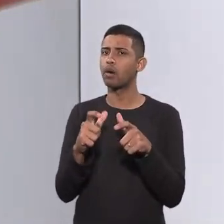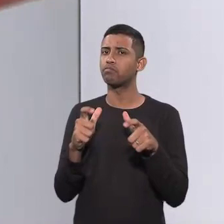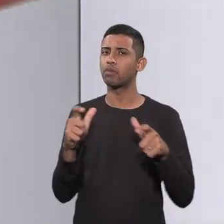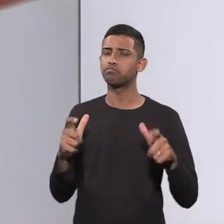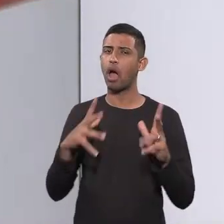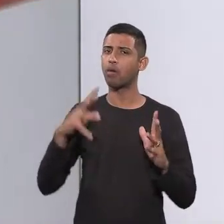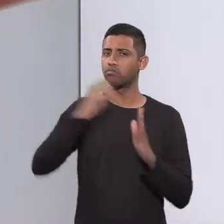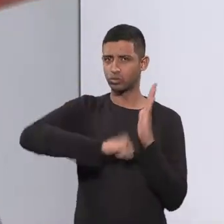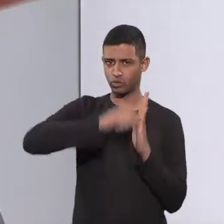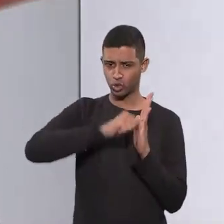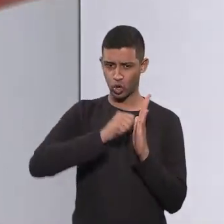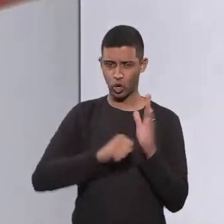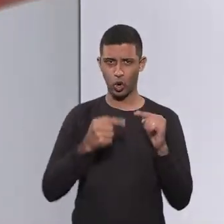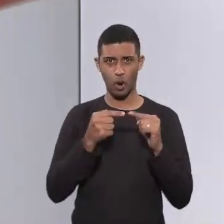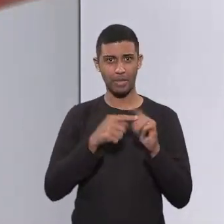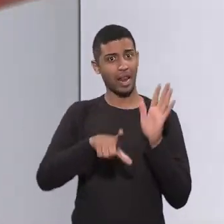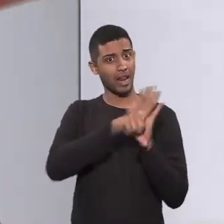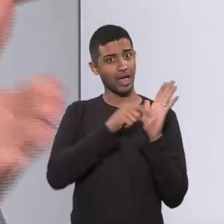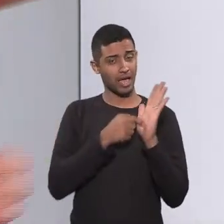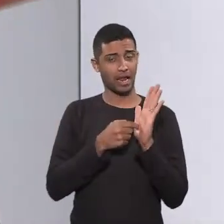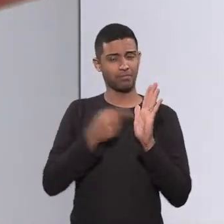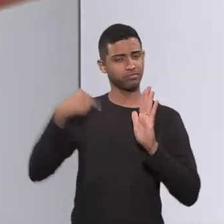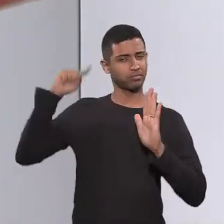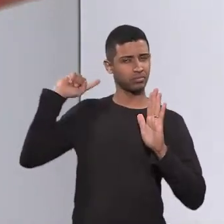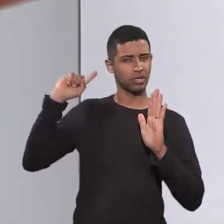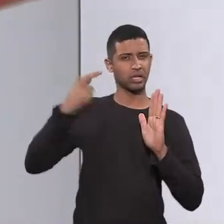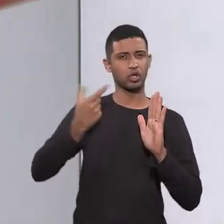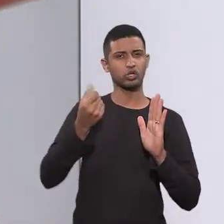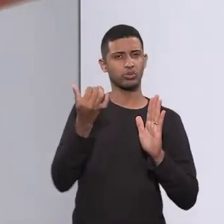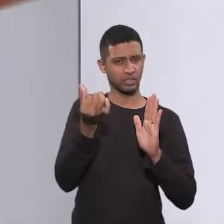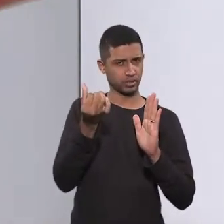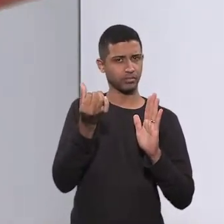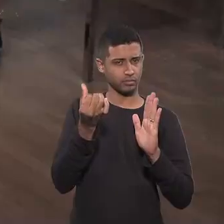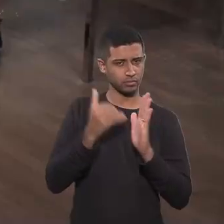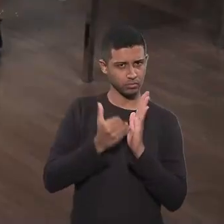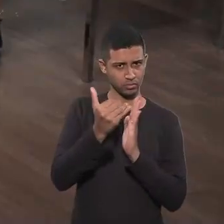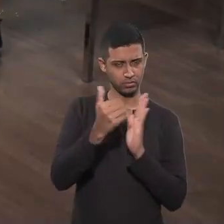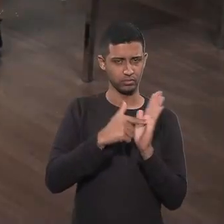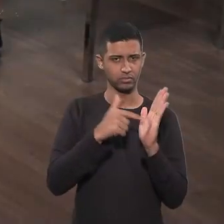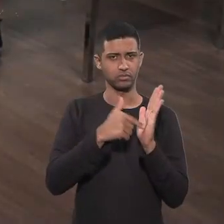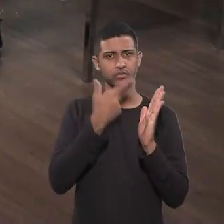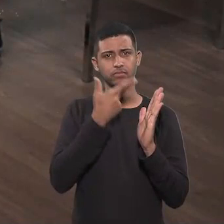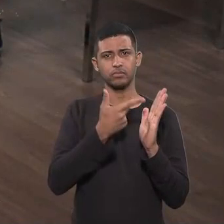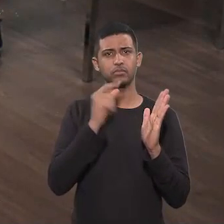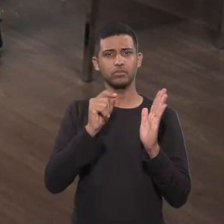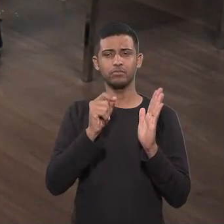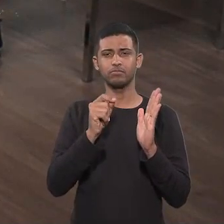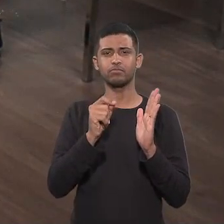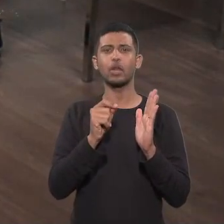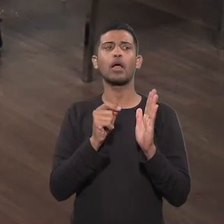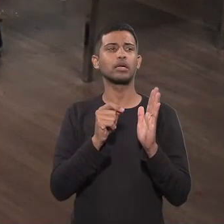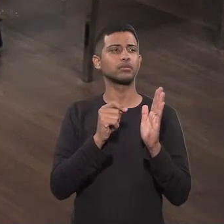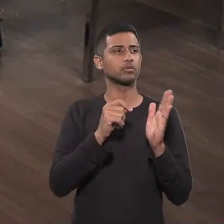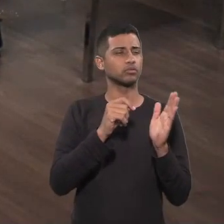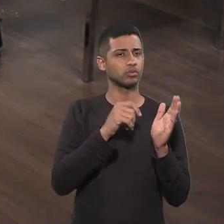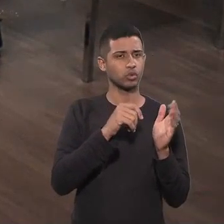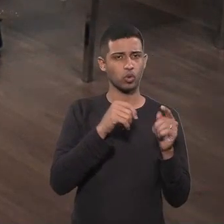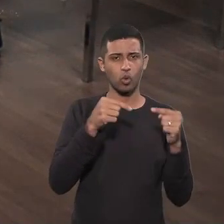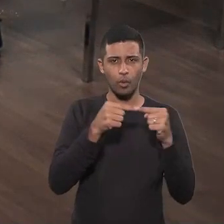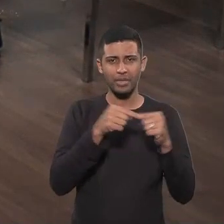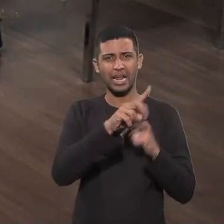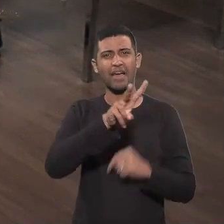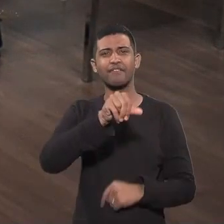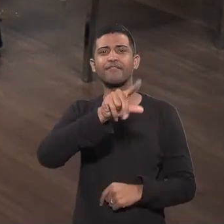número de matrículas, a partir de uma legislação recente, que data de 2016, onde reservou vaga, fez cota para aluno